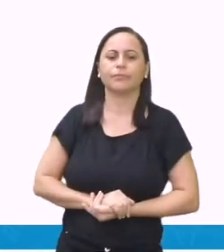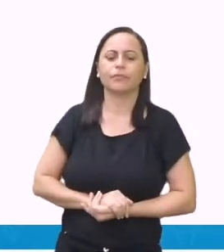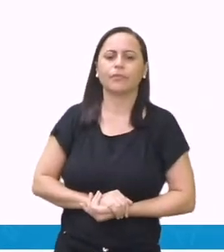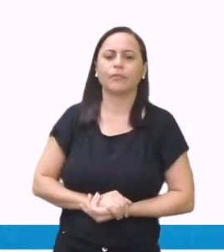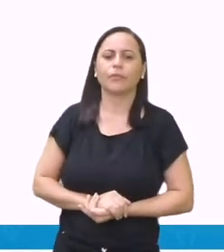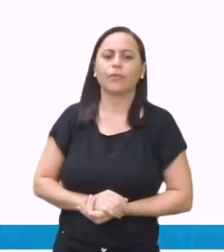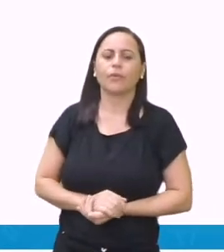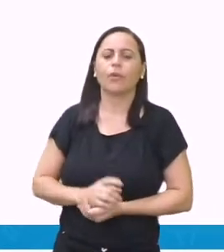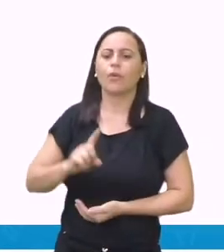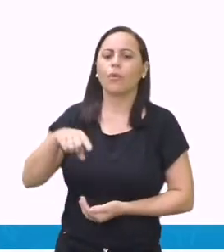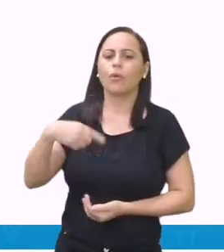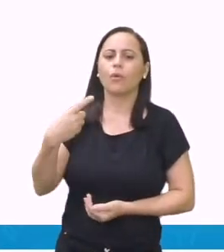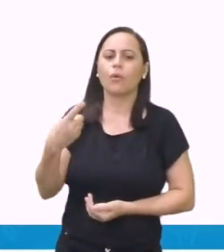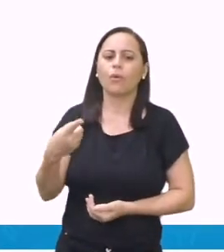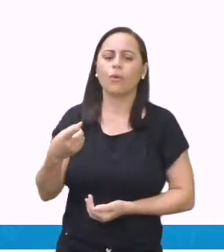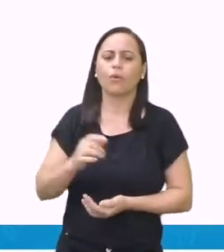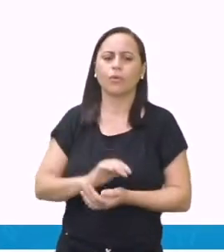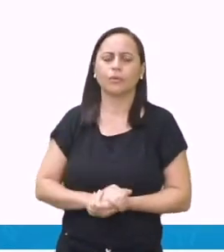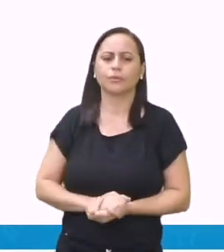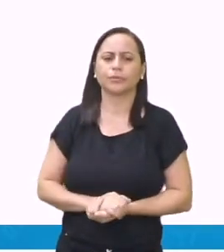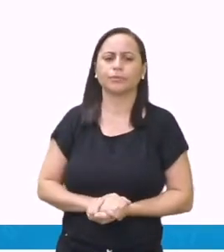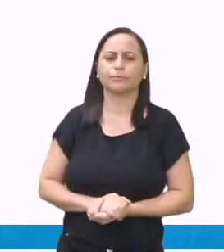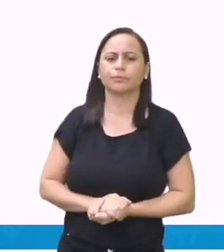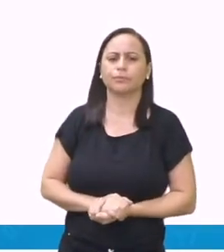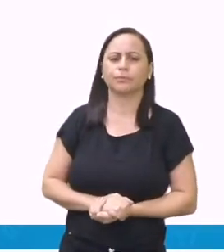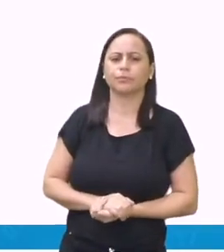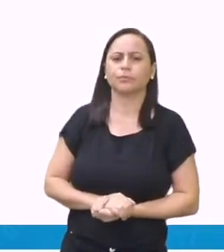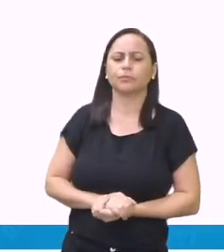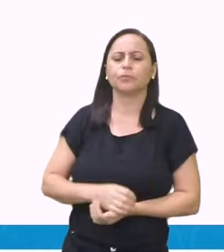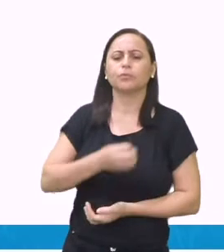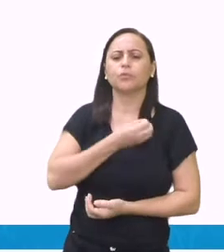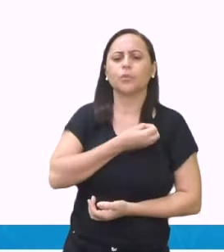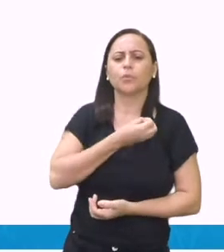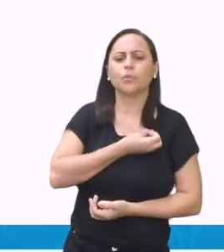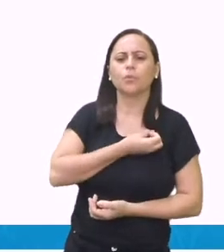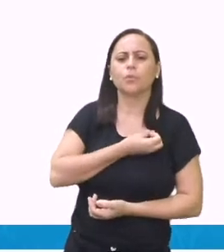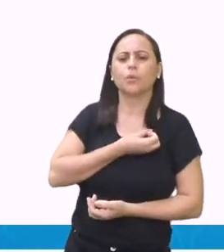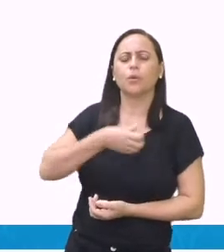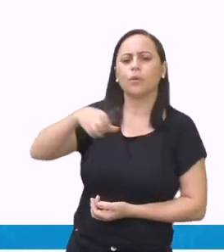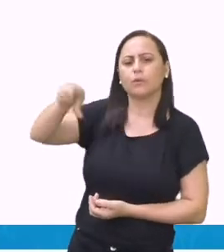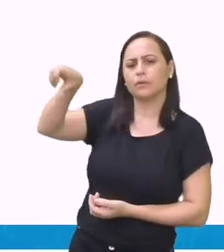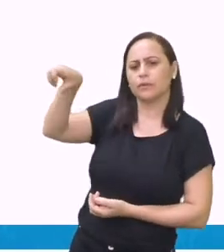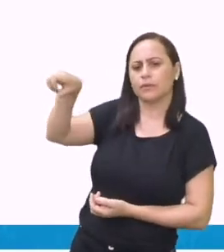Vamos fazer esse próximo número. Como a gente vai ler esse número, gente?